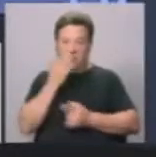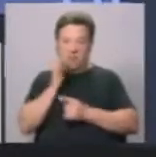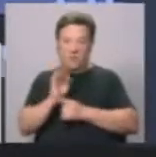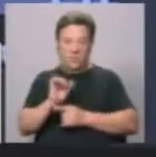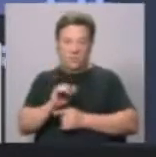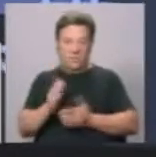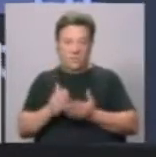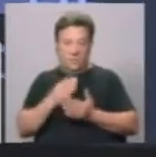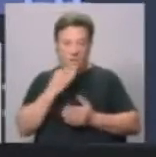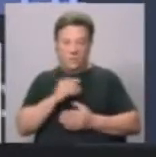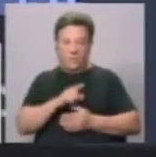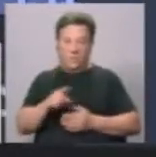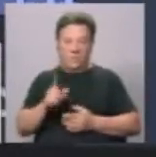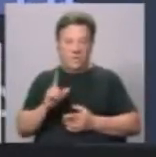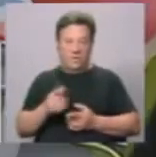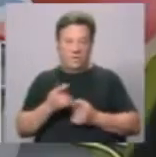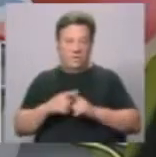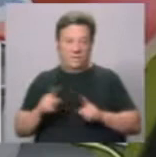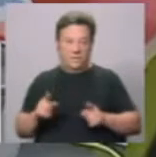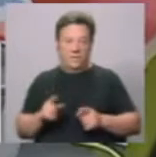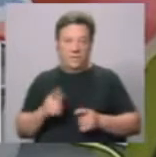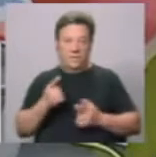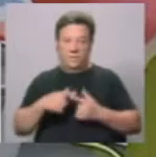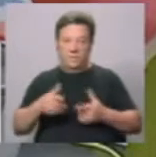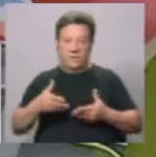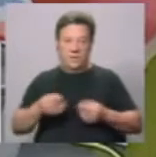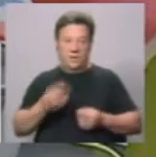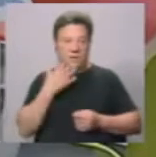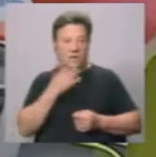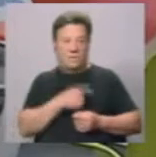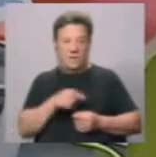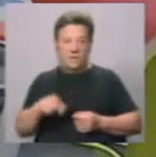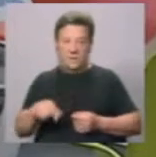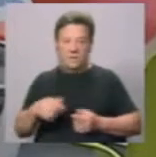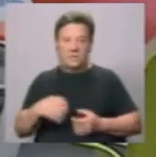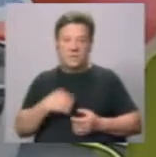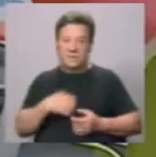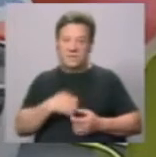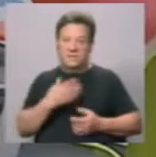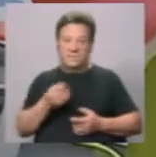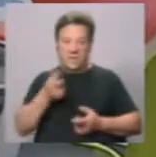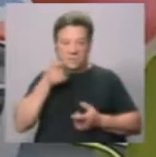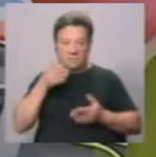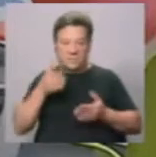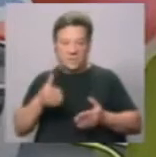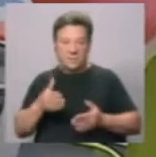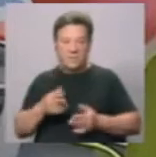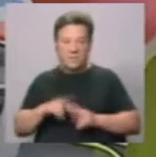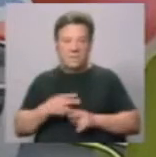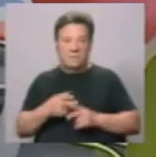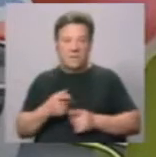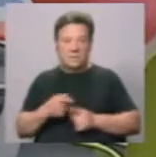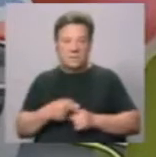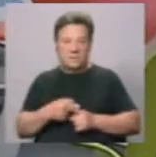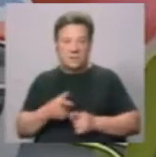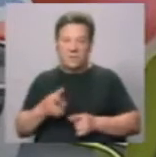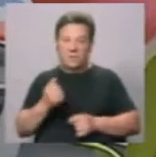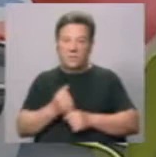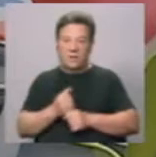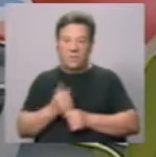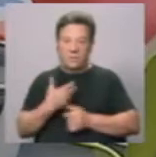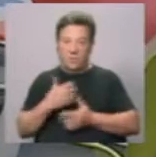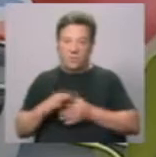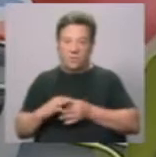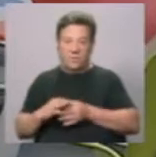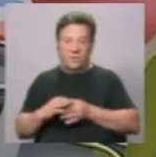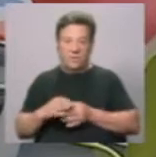alunos é completamente diferente de uma sala de aula normal. Eles aqui sinto-os muito mais concentrados, muito mais empenhados e o trabalho